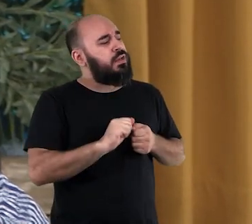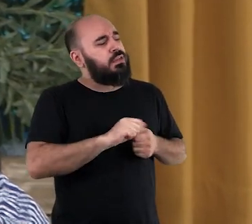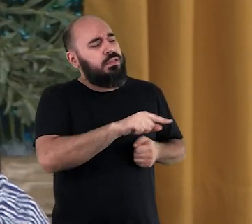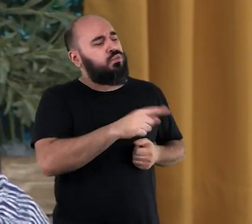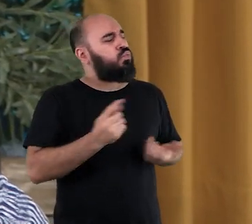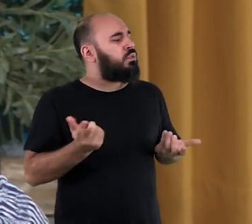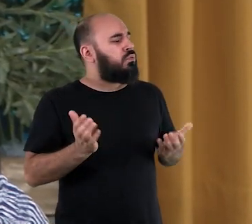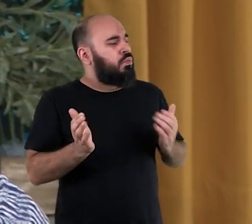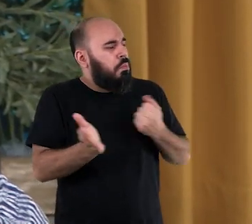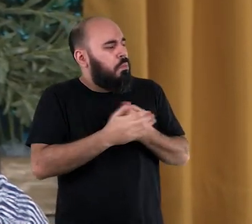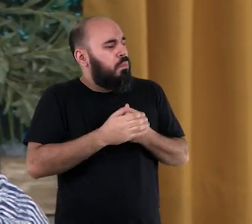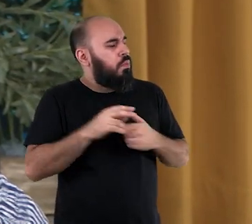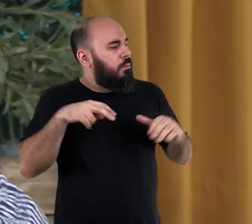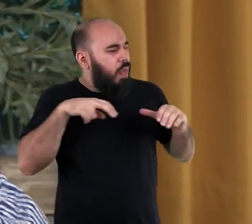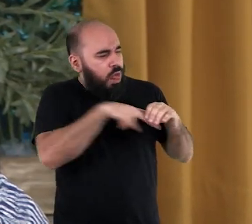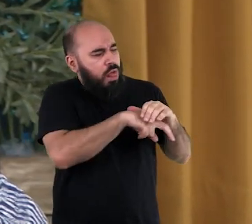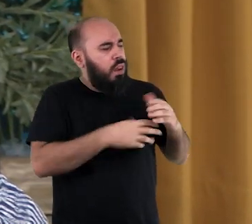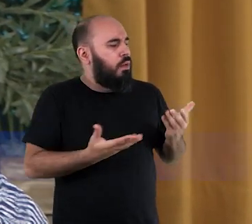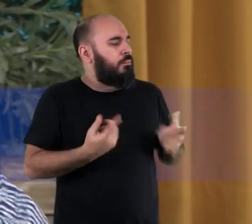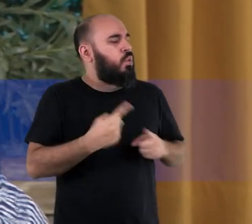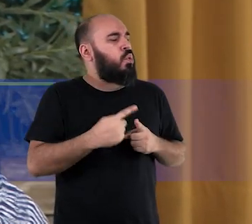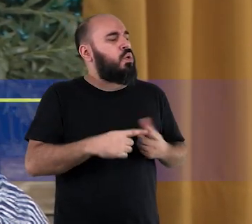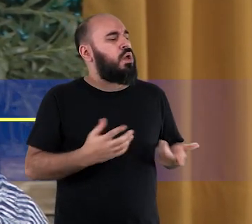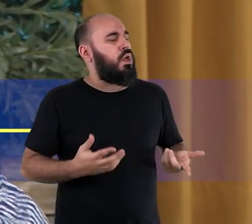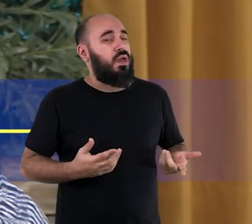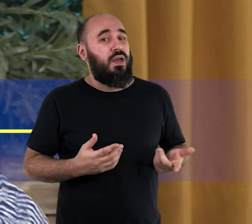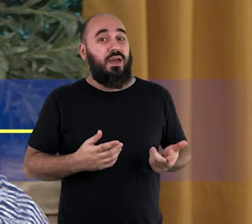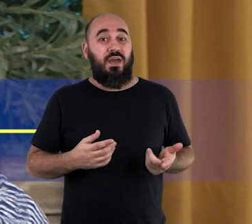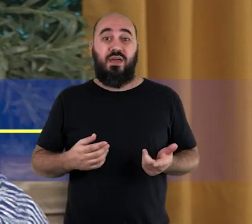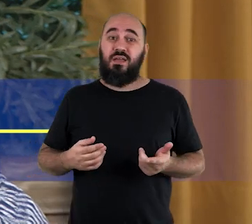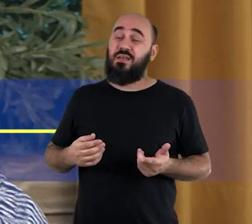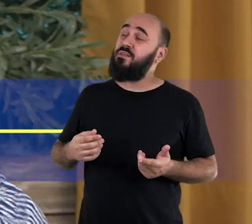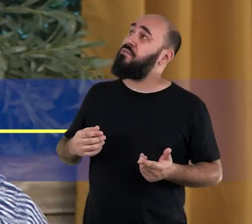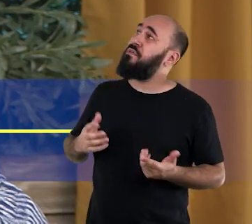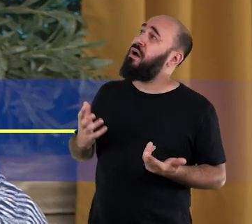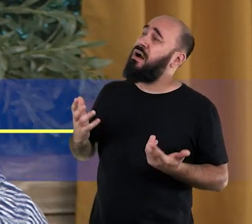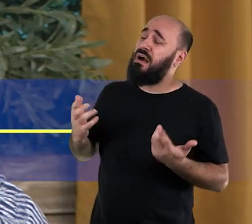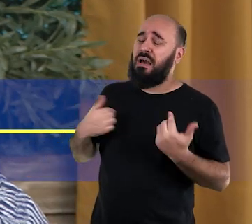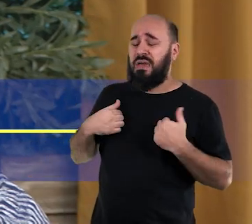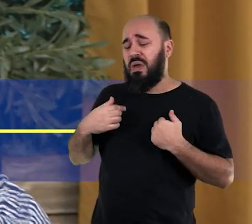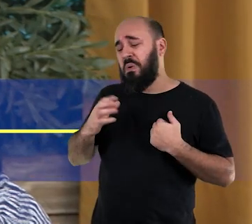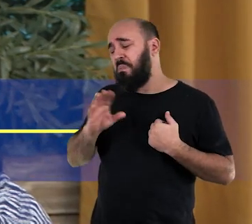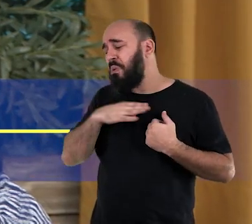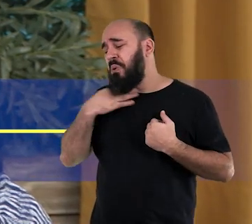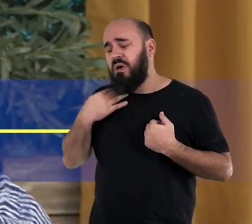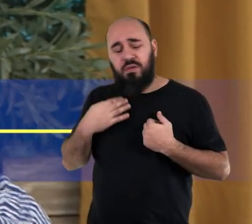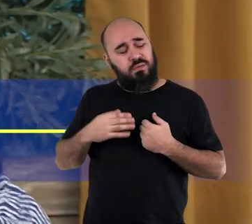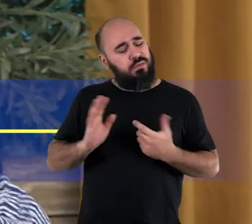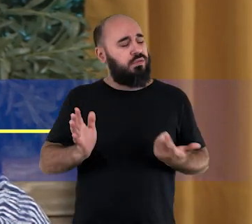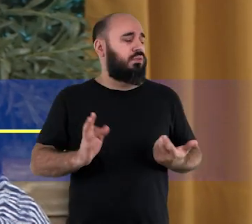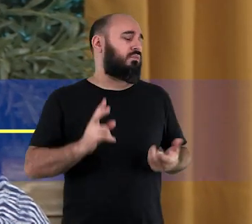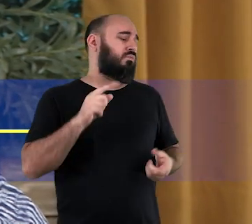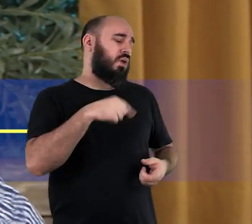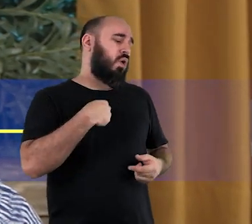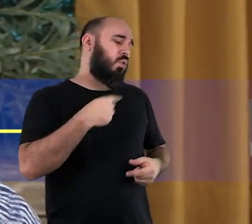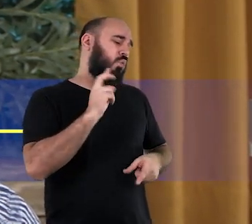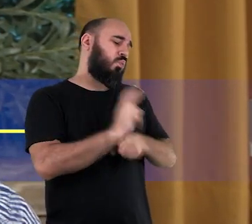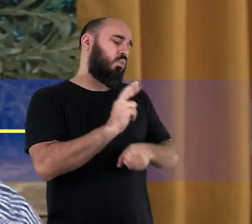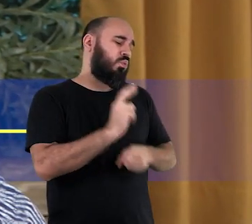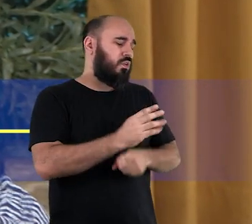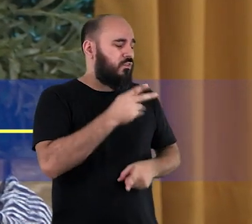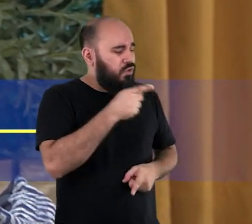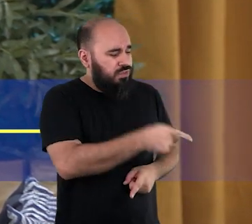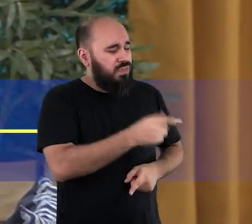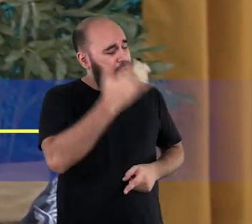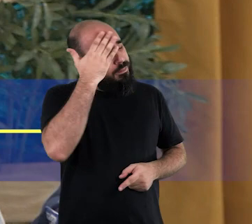motivo de você estar aí, porque você é amado, você é protegido, você é cuidado por mim, reflita